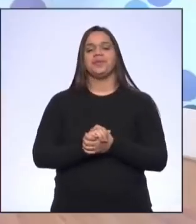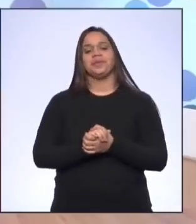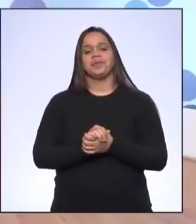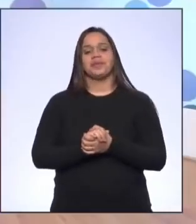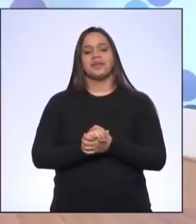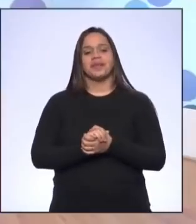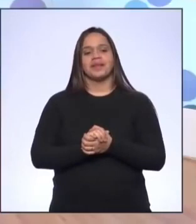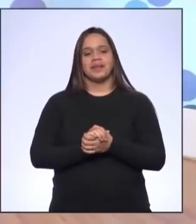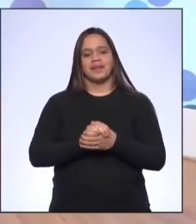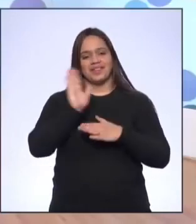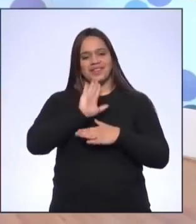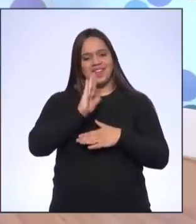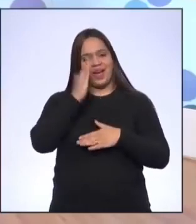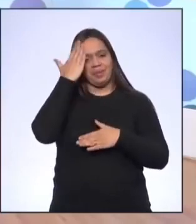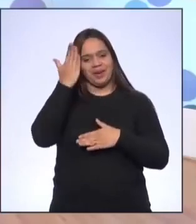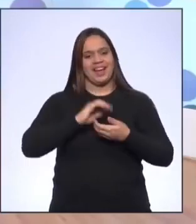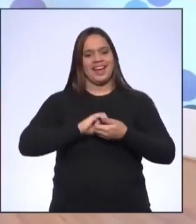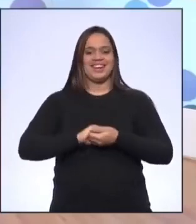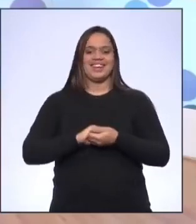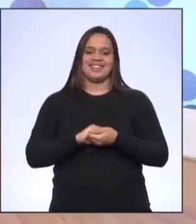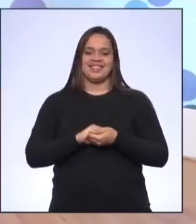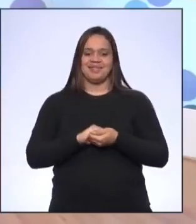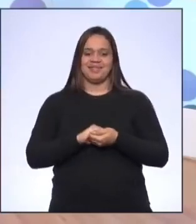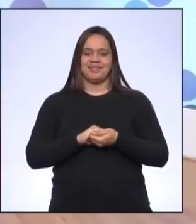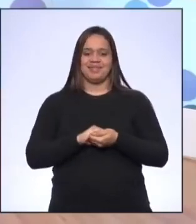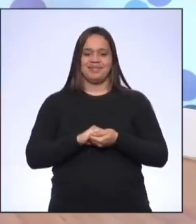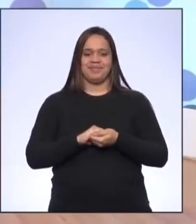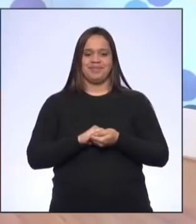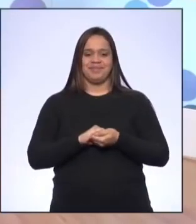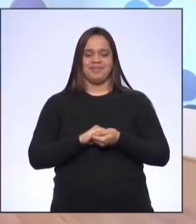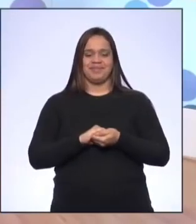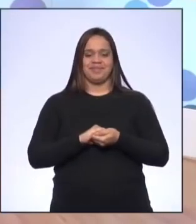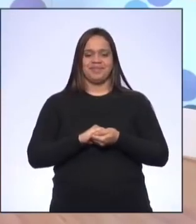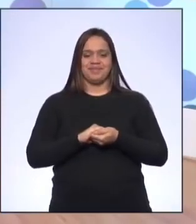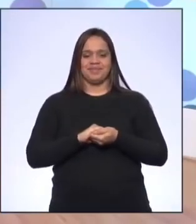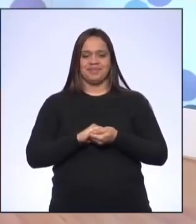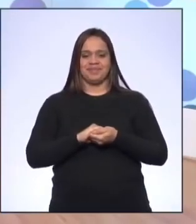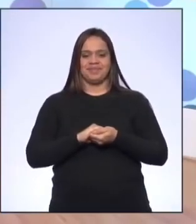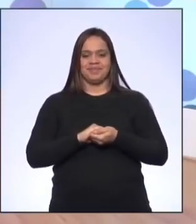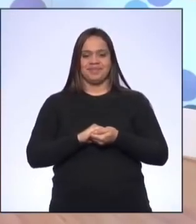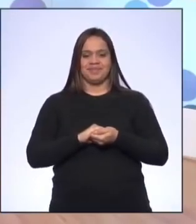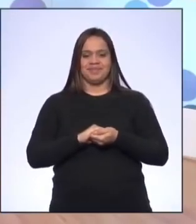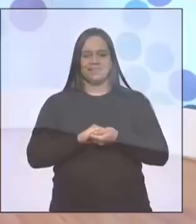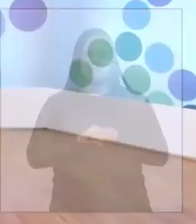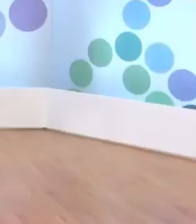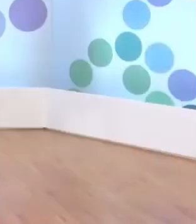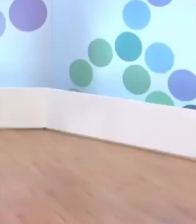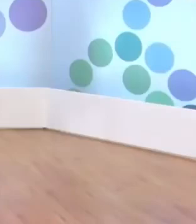obrigada. Bons tchau. estudos. Até mais. Até a próxima aula. Até a próxima. Tchau, tchau.